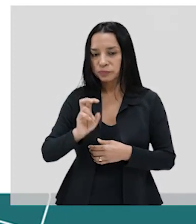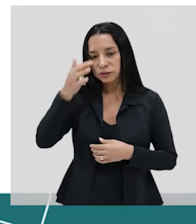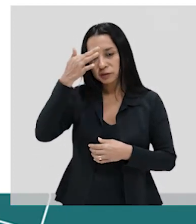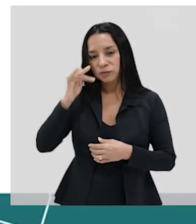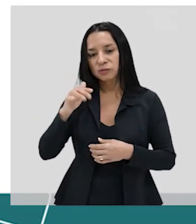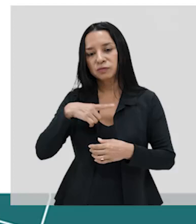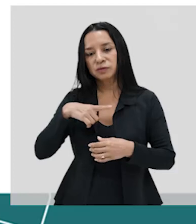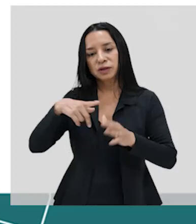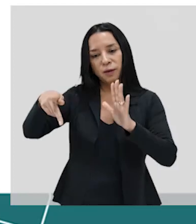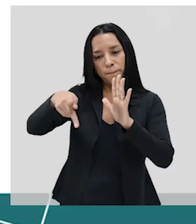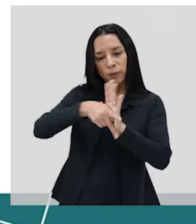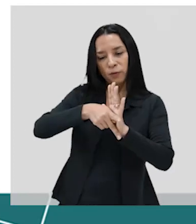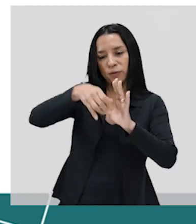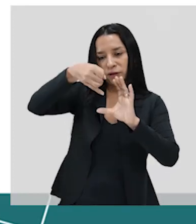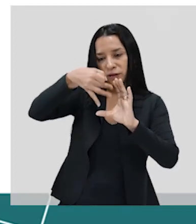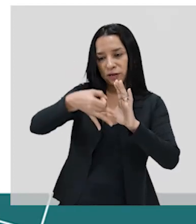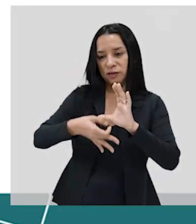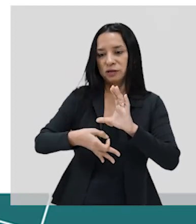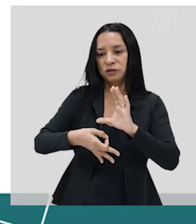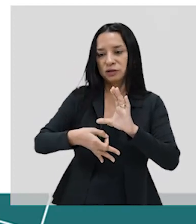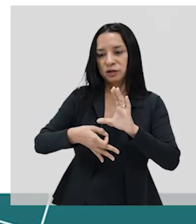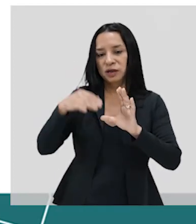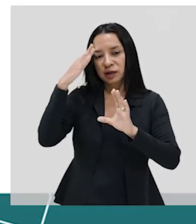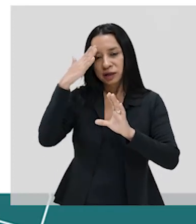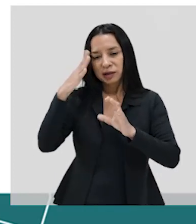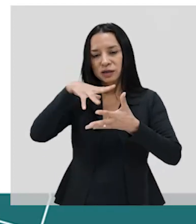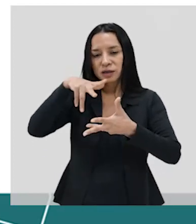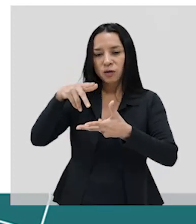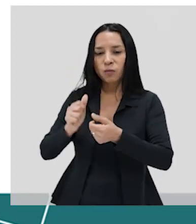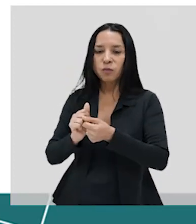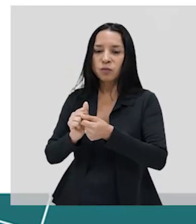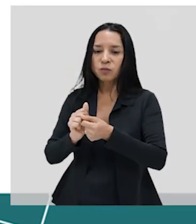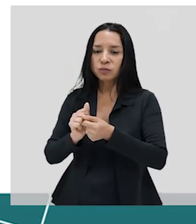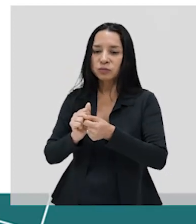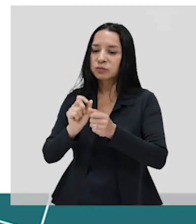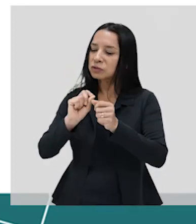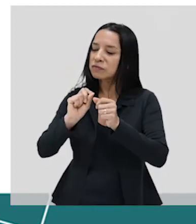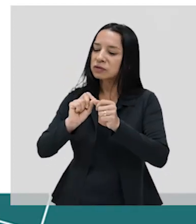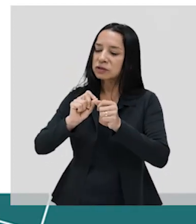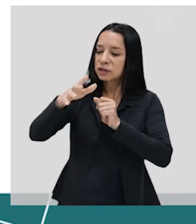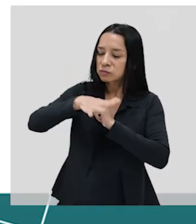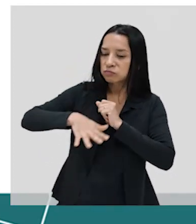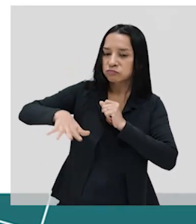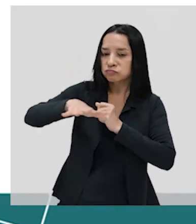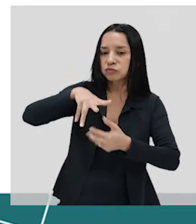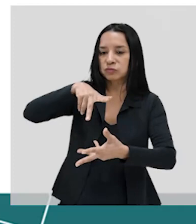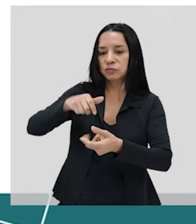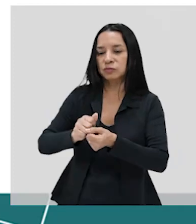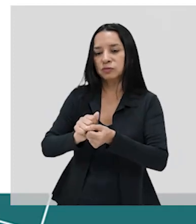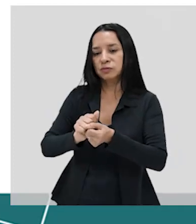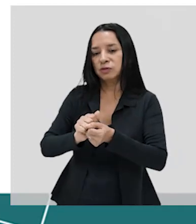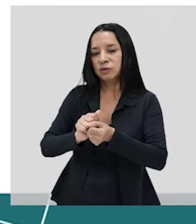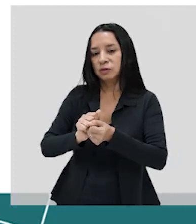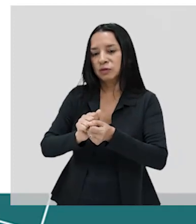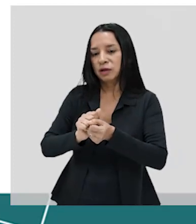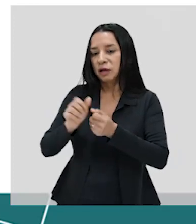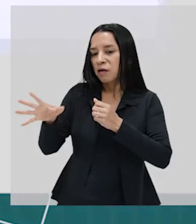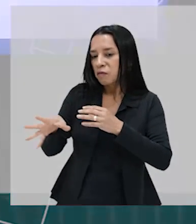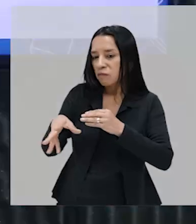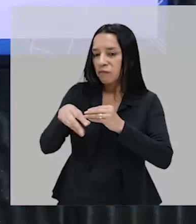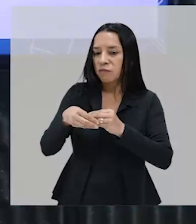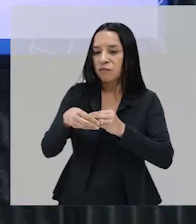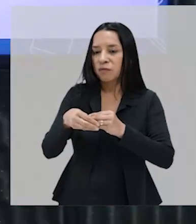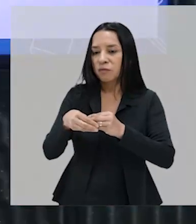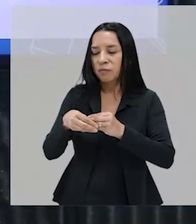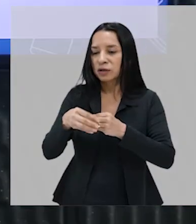sobre ele. Forma-se um corpo de conhecimentos para dar sentido ao mundo e desvendar a realidade. Desenvolver uma consciência crítica é, por excelência,